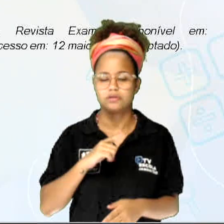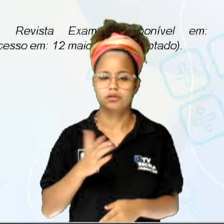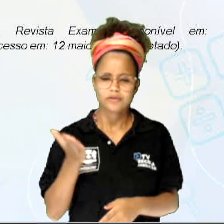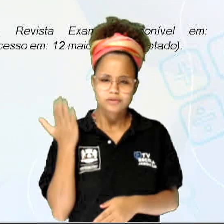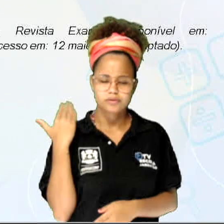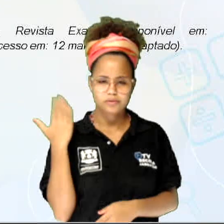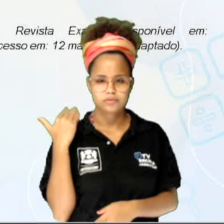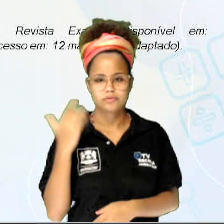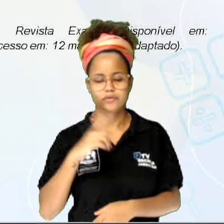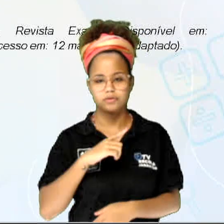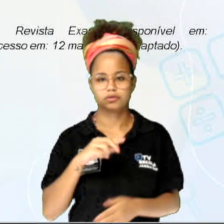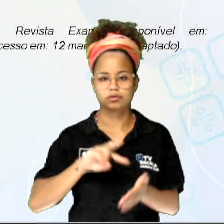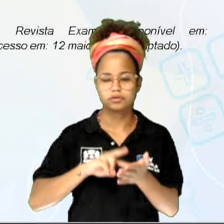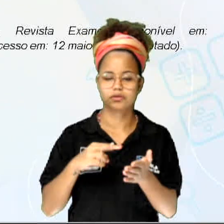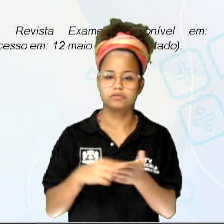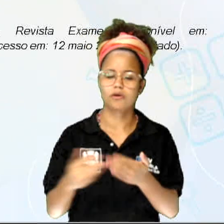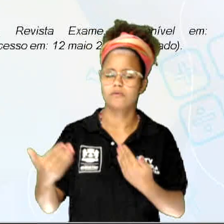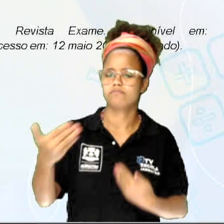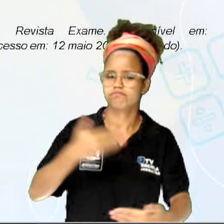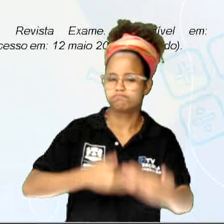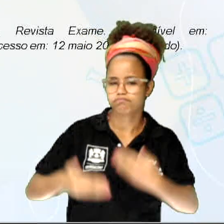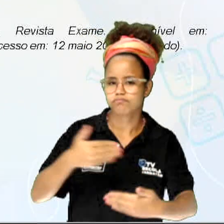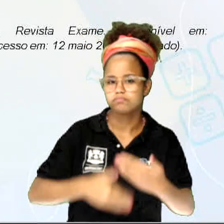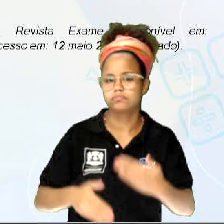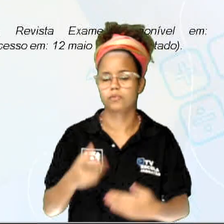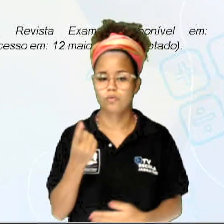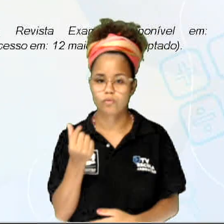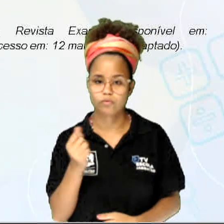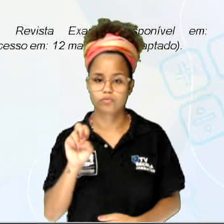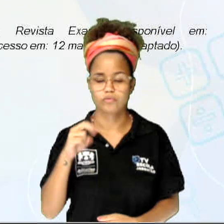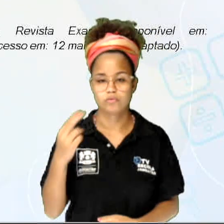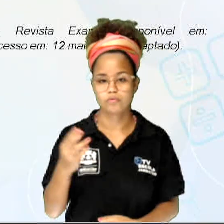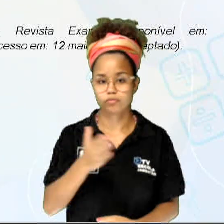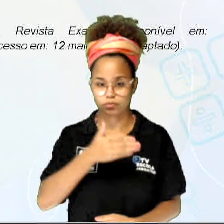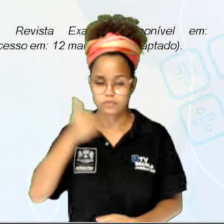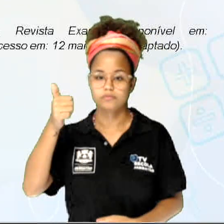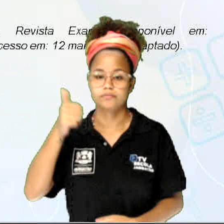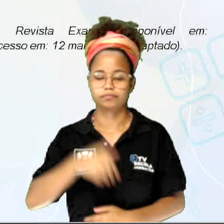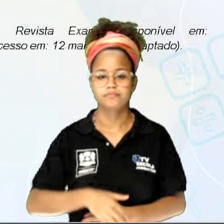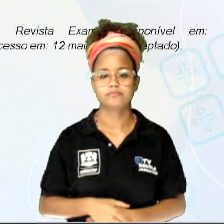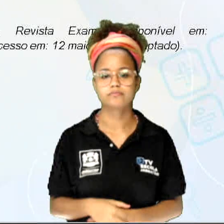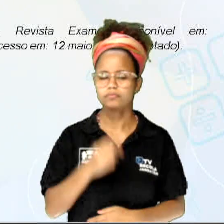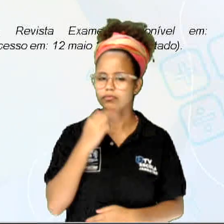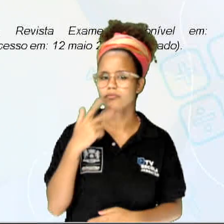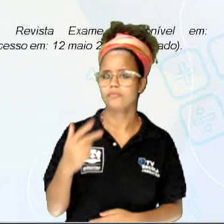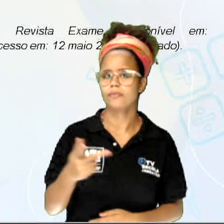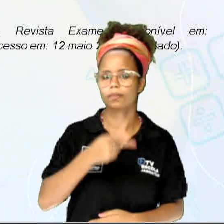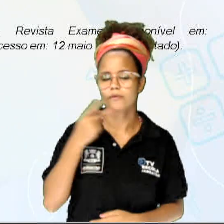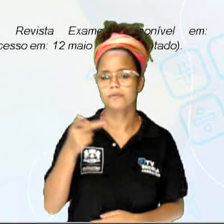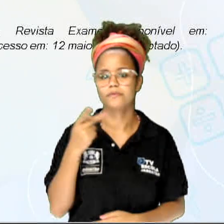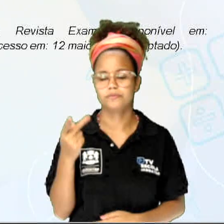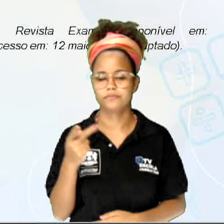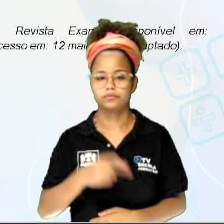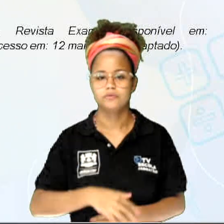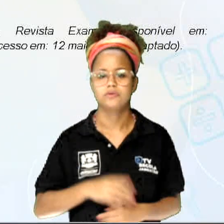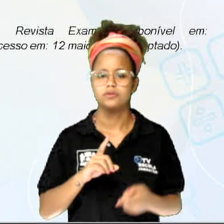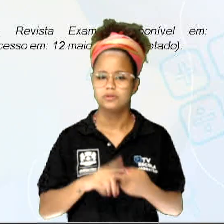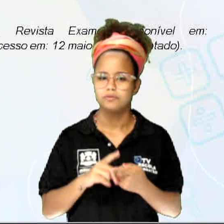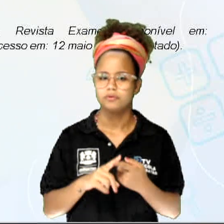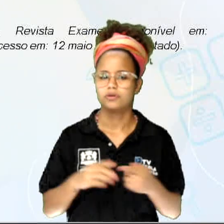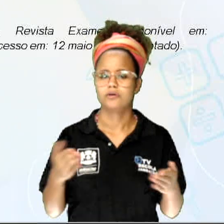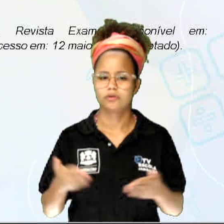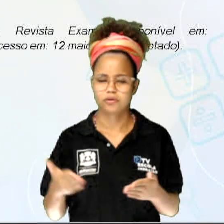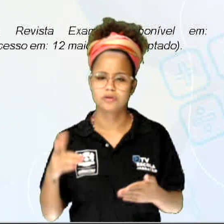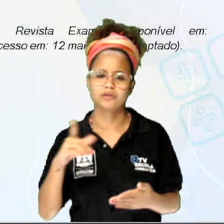que têm a ver com o acesso, custo ou qualidade. A nutricionista afirma, por fim, que atualmente existe